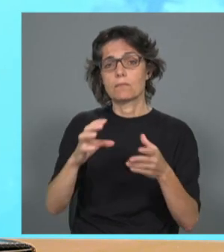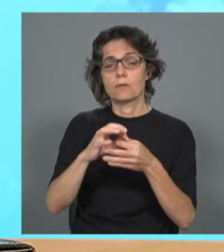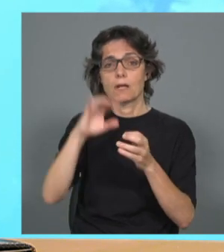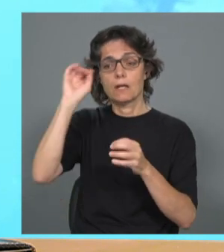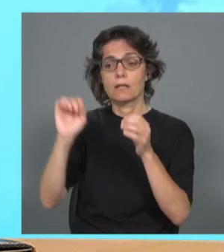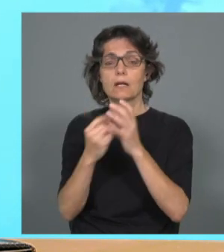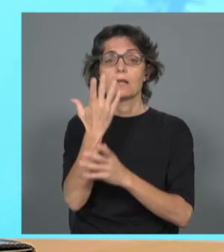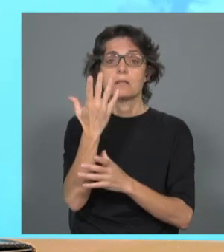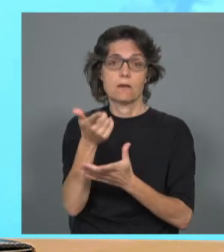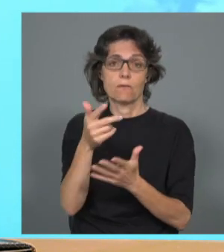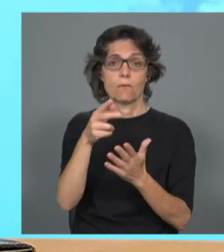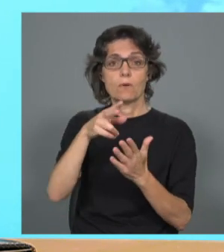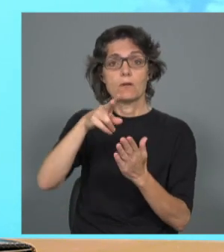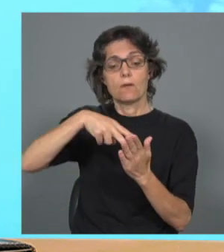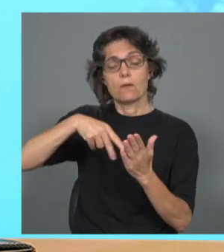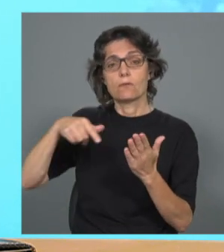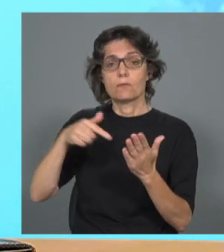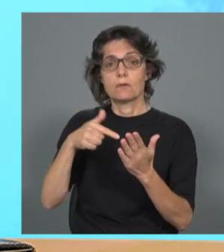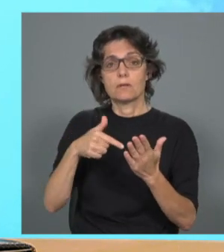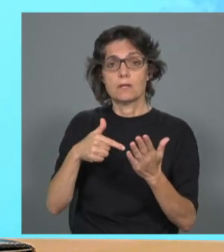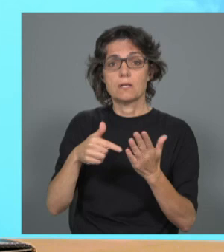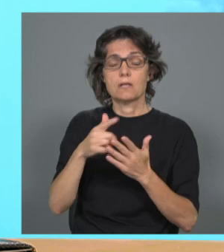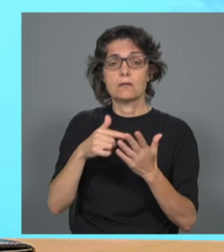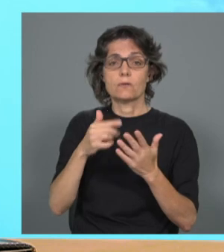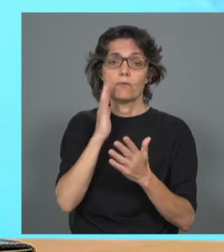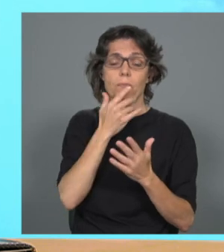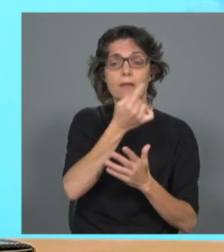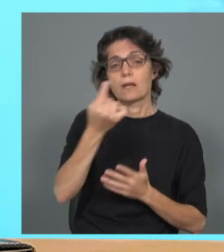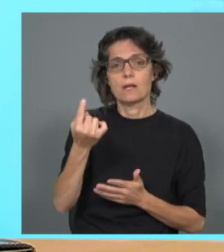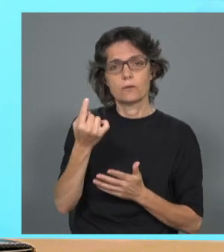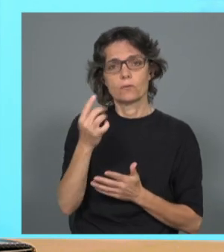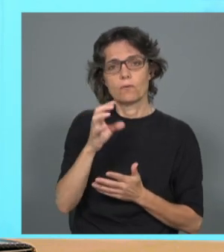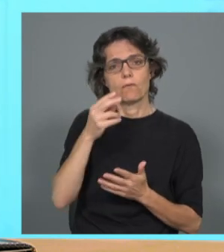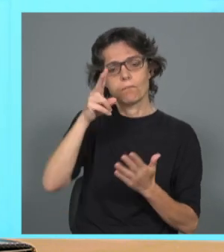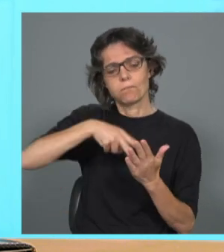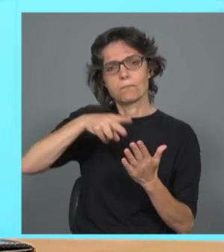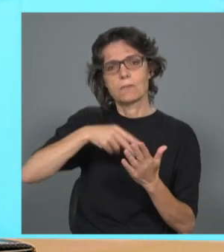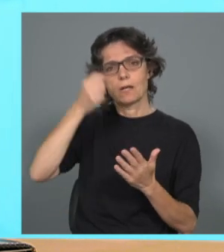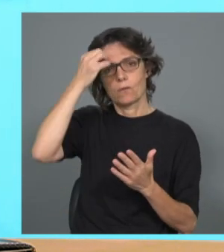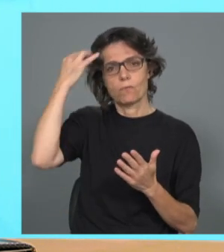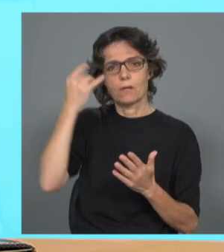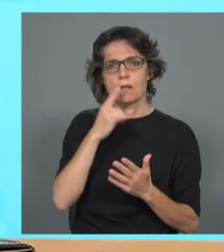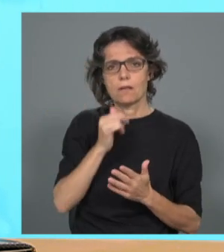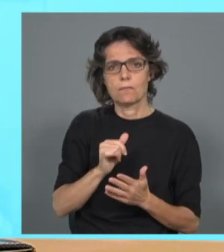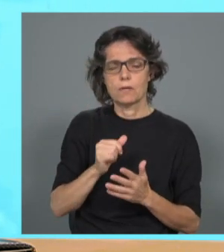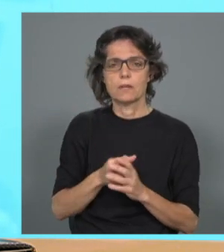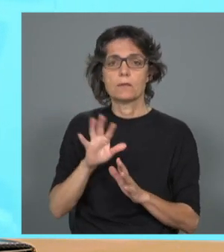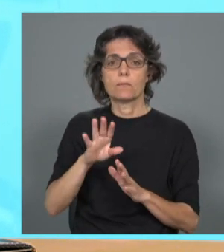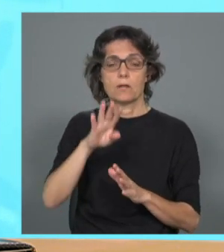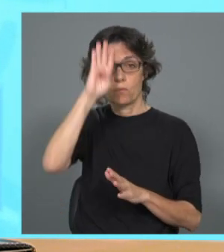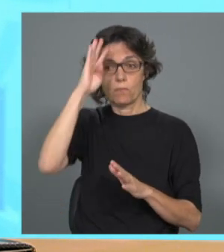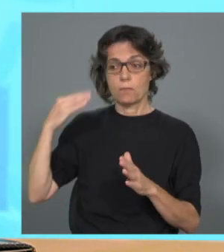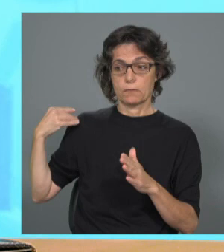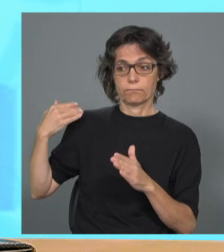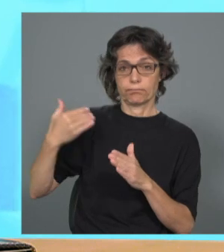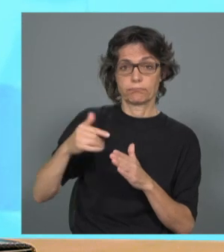Bom, são leituras às vezes, um tanto ou quanto superficiais, mas Os últimos pontificados estão